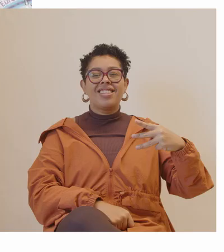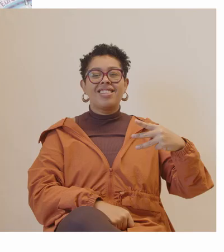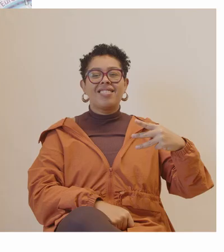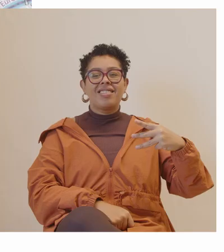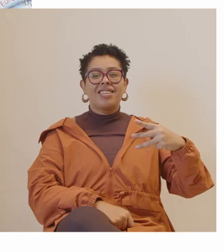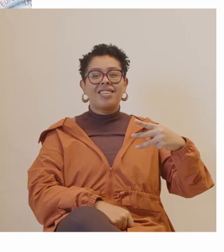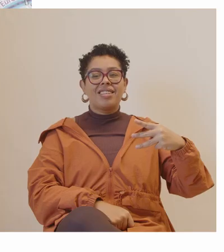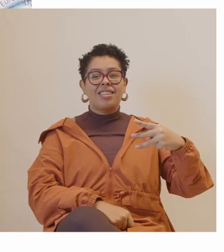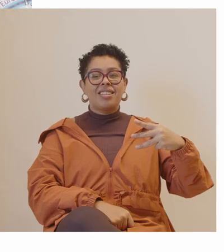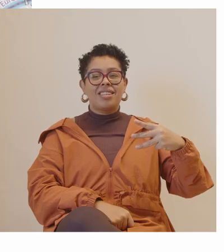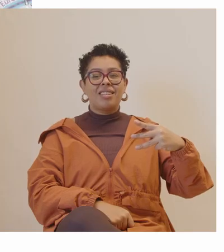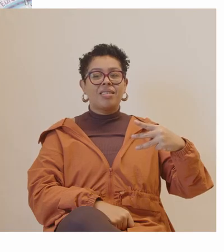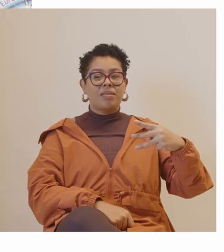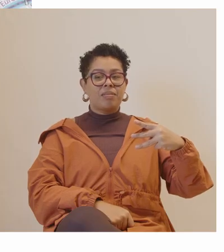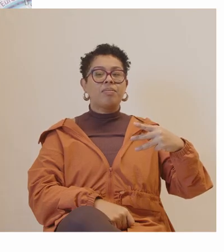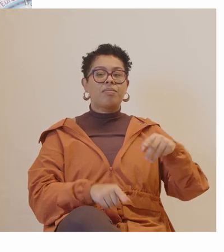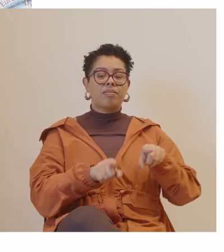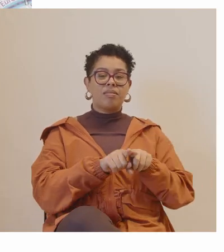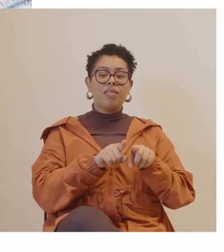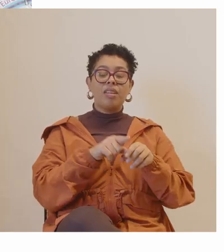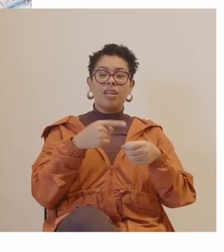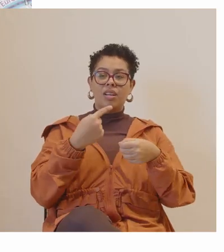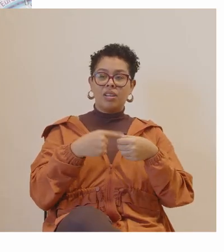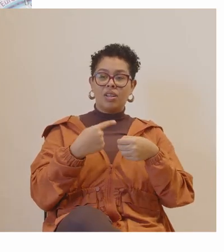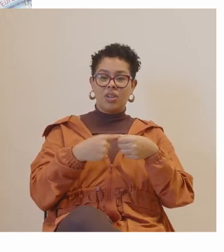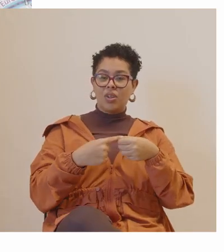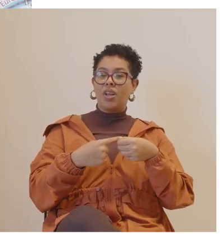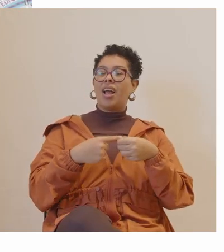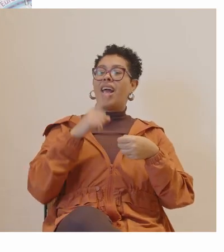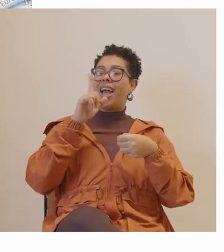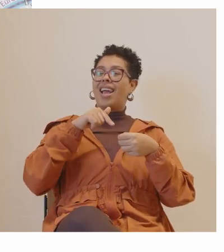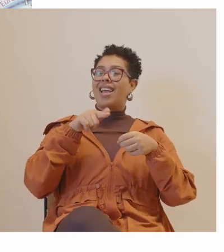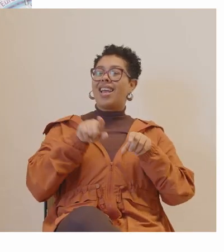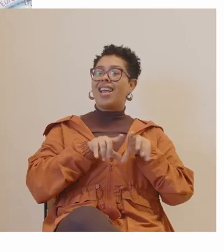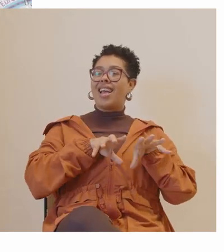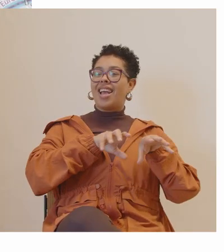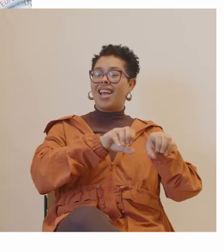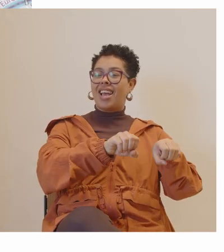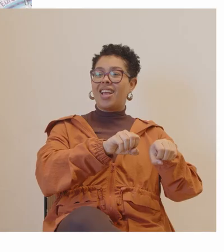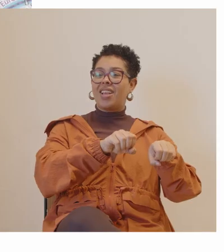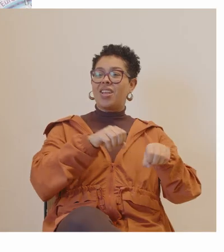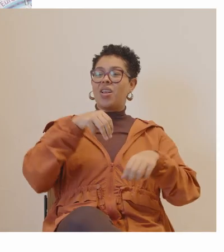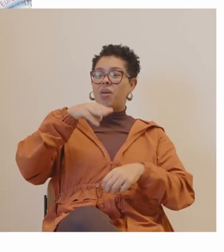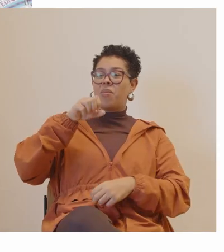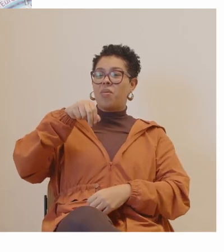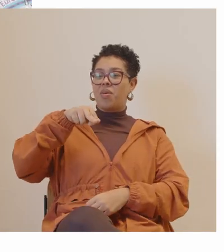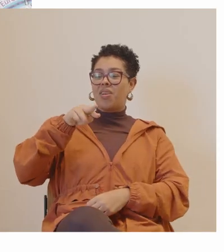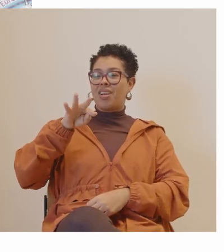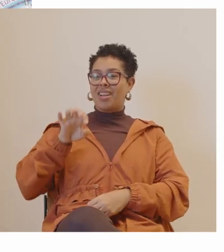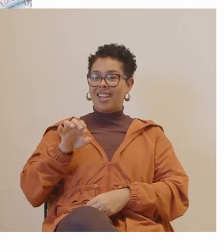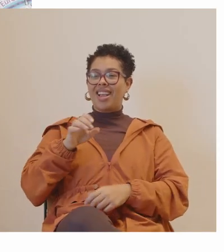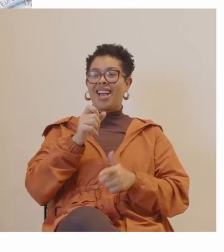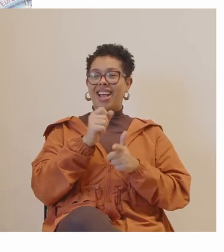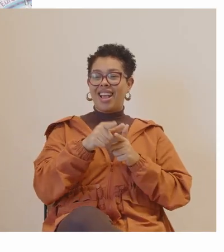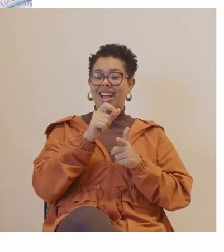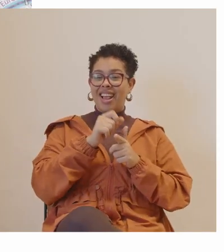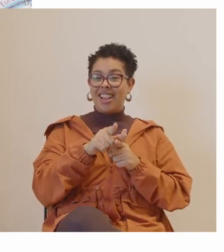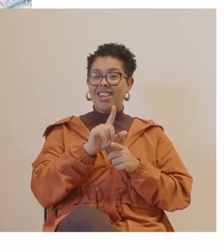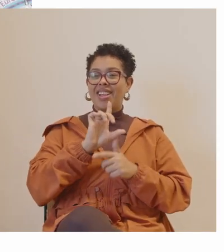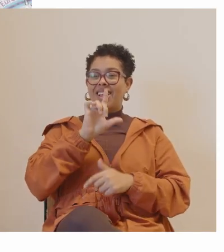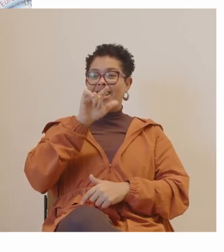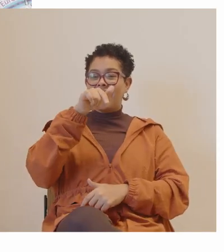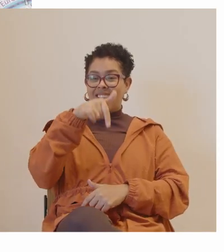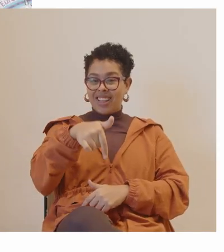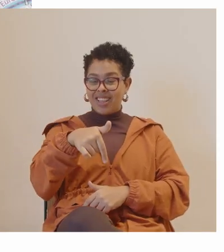têm o que era chamado o Clos Normand, que foi a propriedade que primeiro o Monet alugou em 1883 e